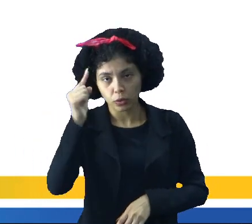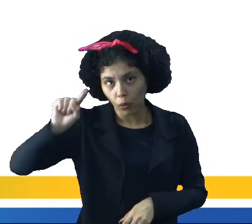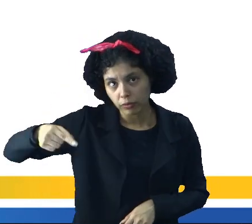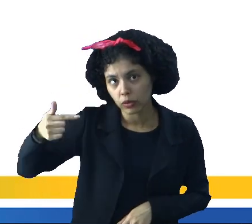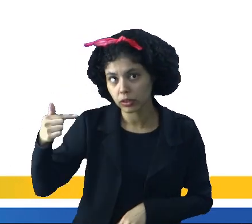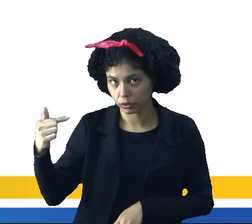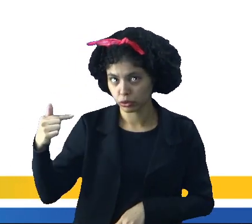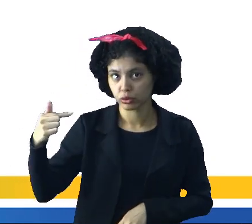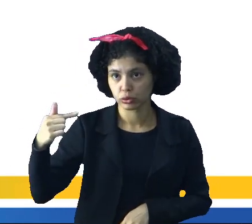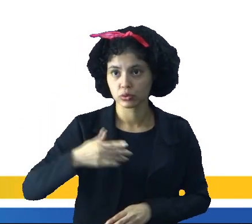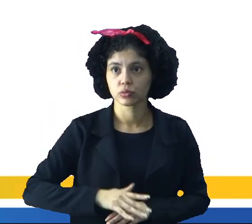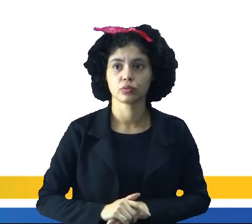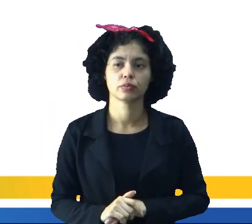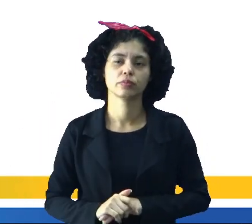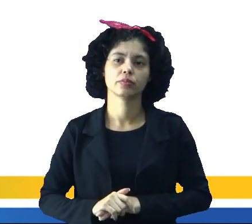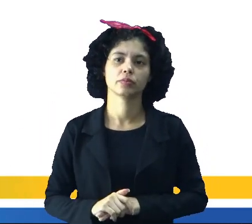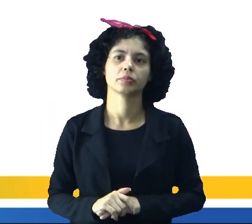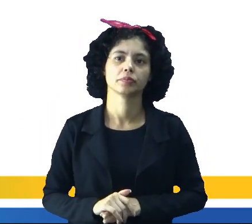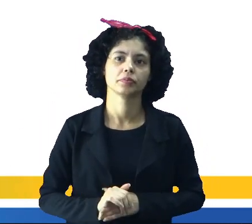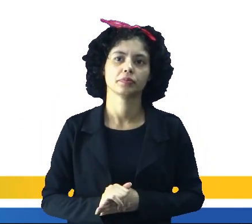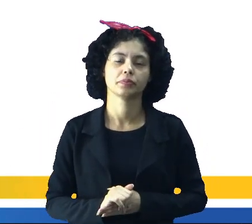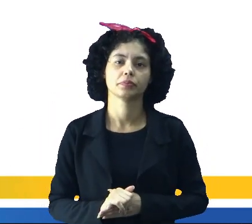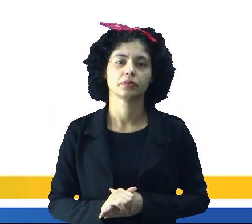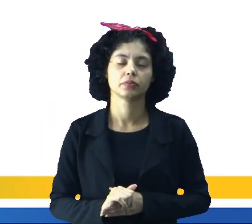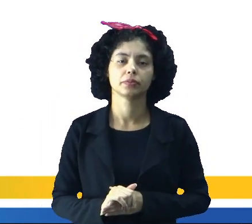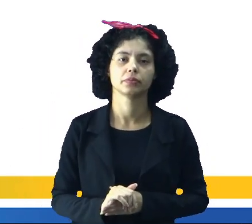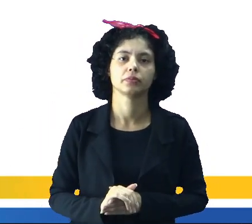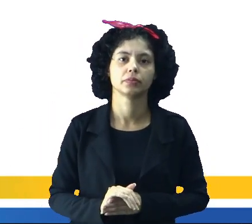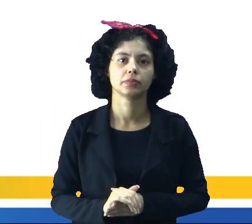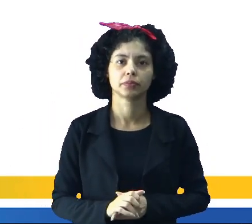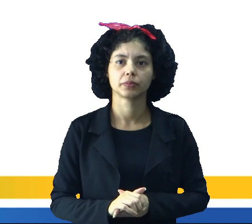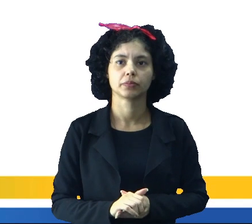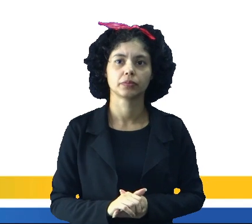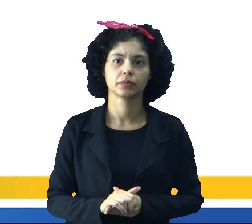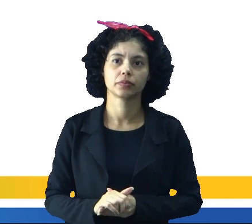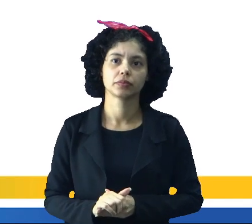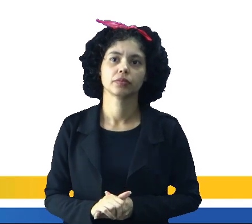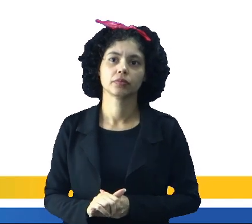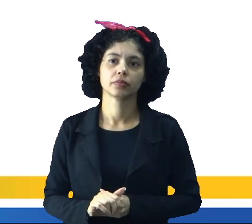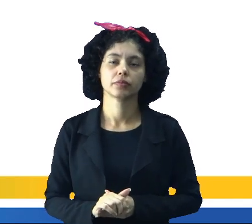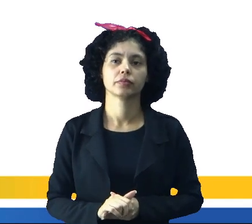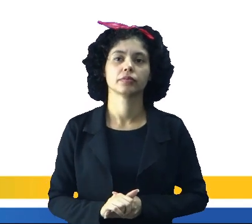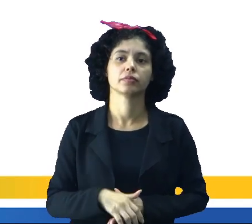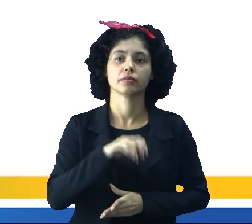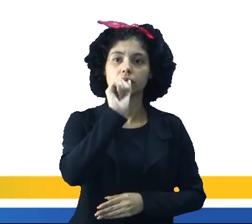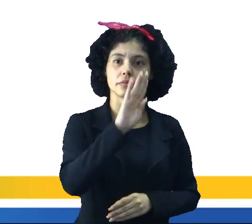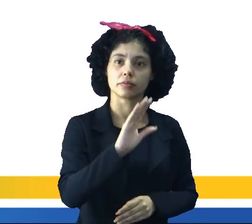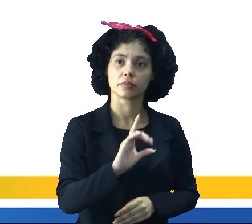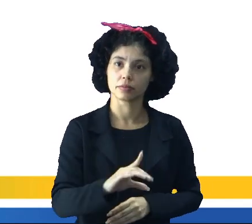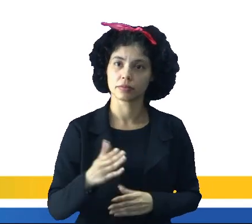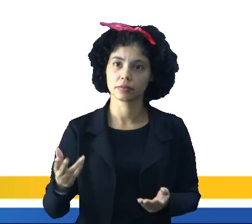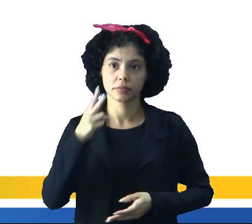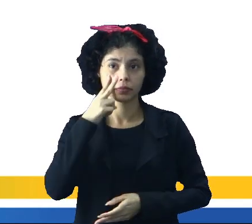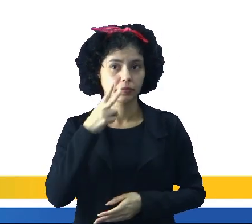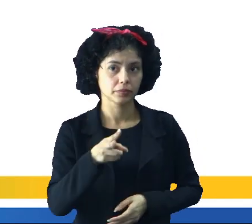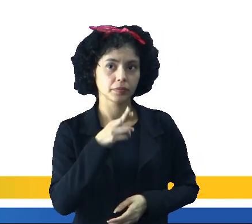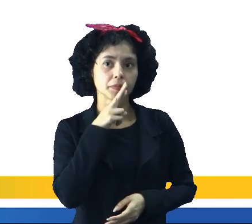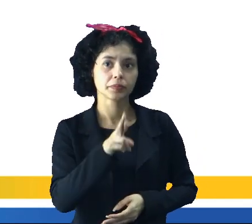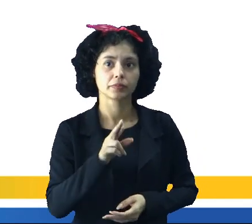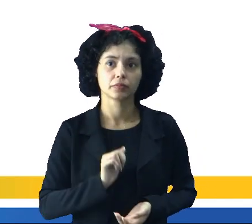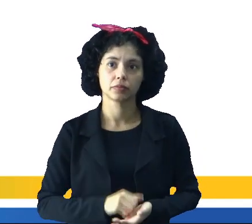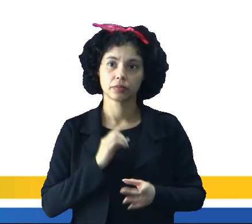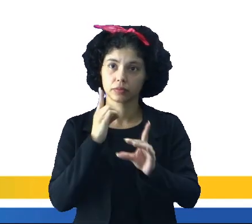de 3 igual a 1,7. Tudo bem? Então aí nós temos alternativas. E vejamos aí,